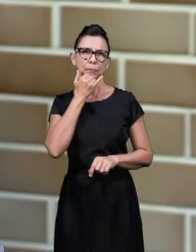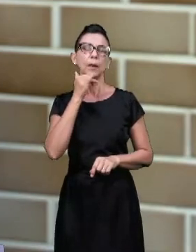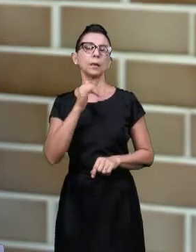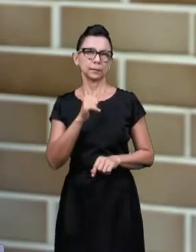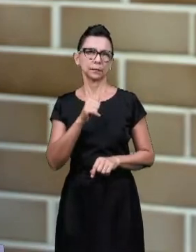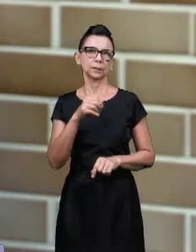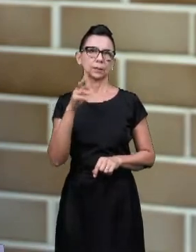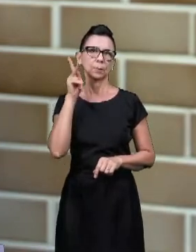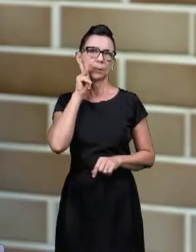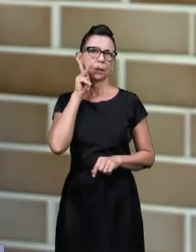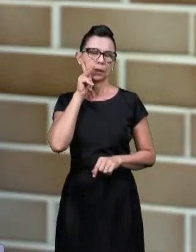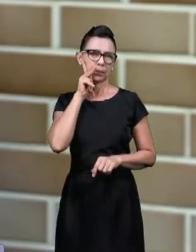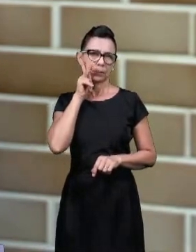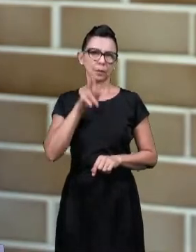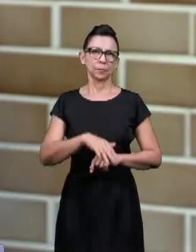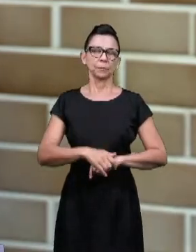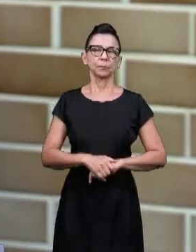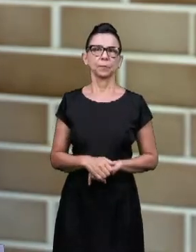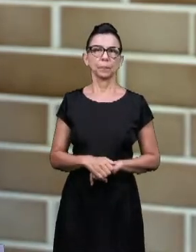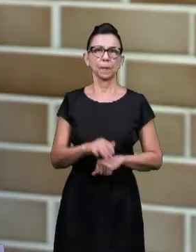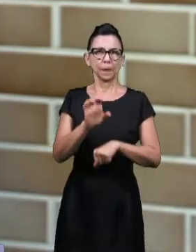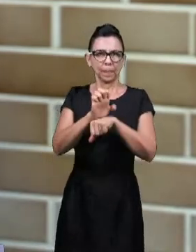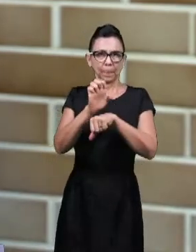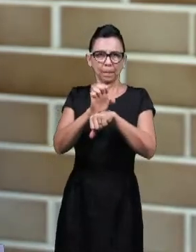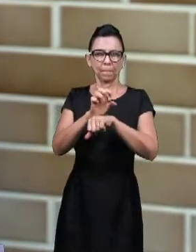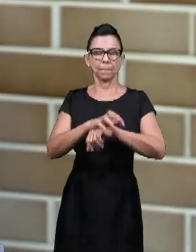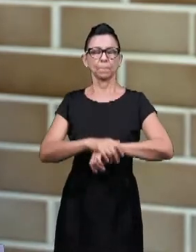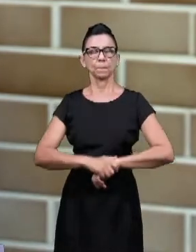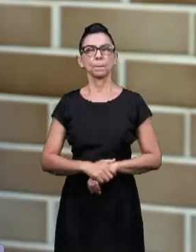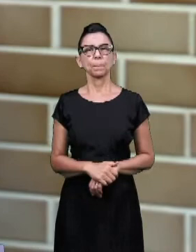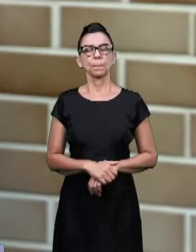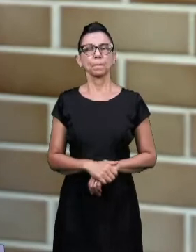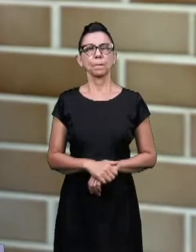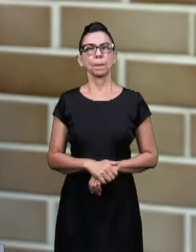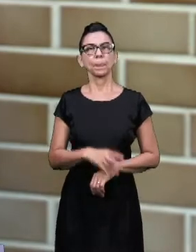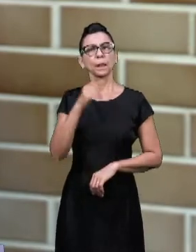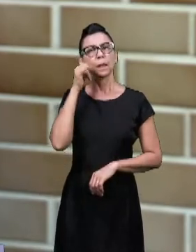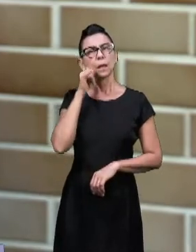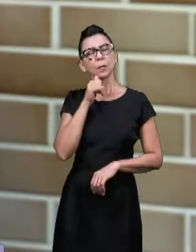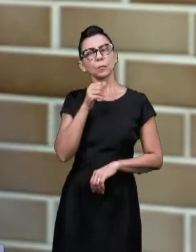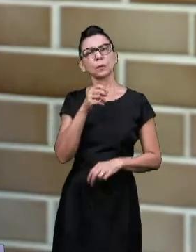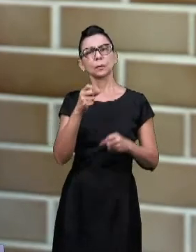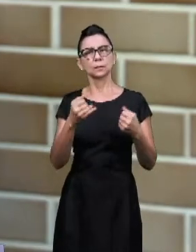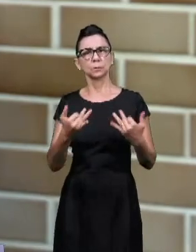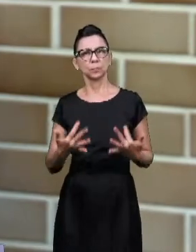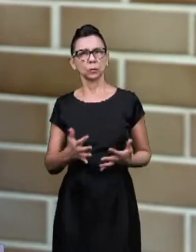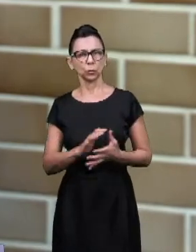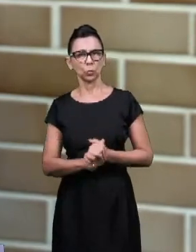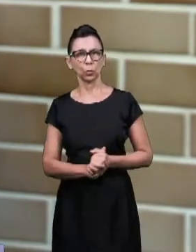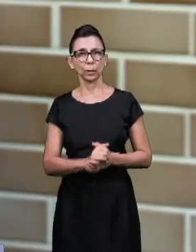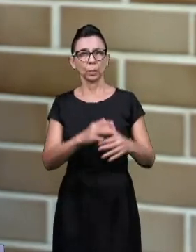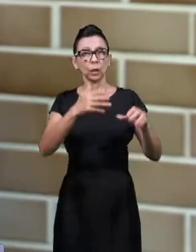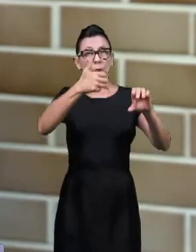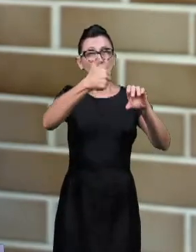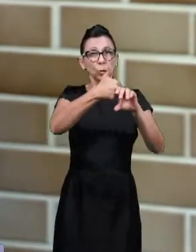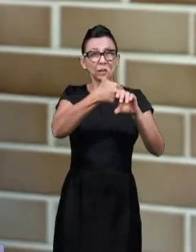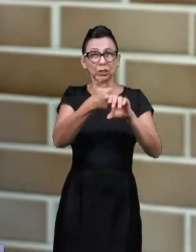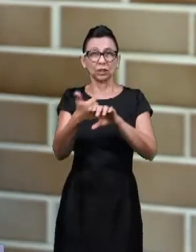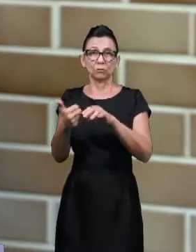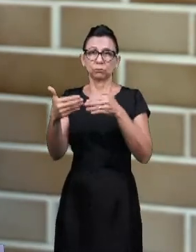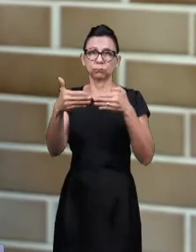de Souza. Essa irmã, ela colocou muito bem que quem estava morto era o cristianismo naqueles dias de